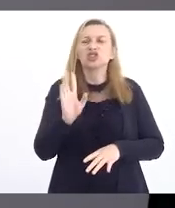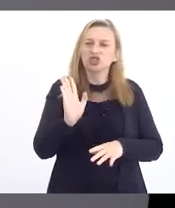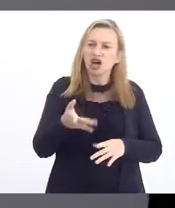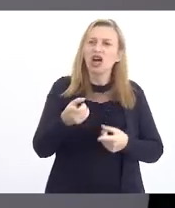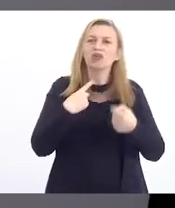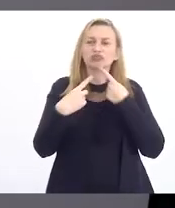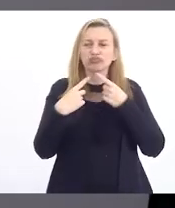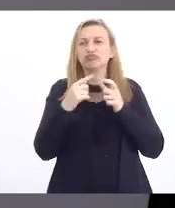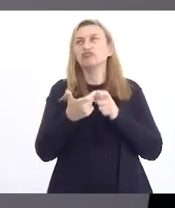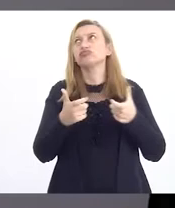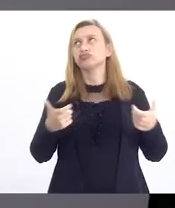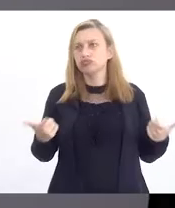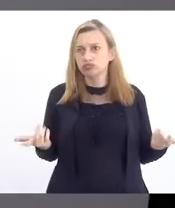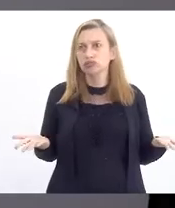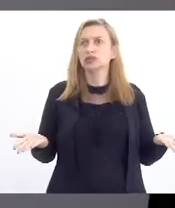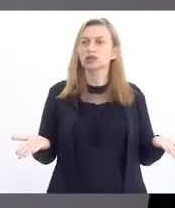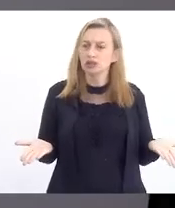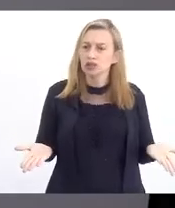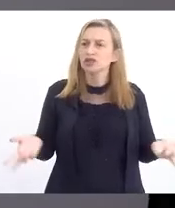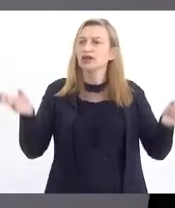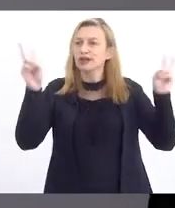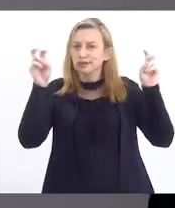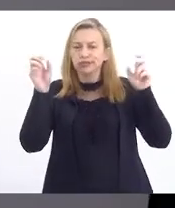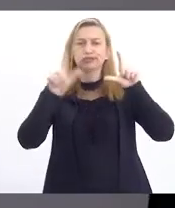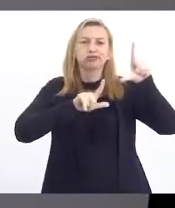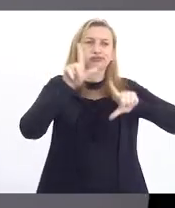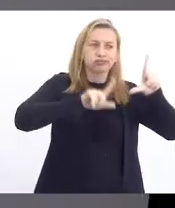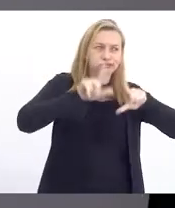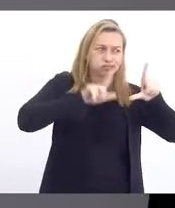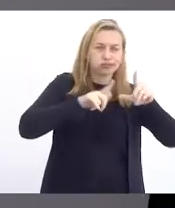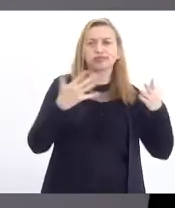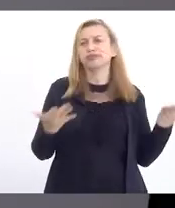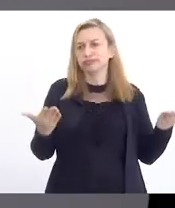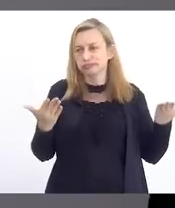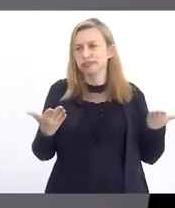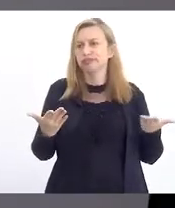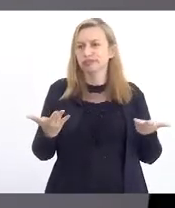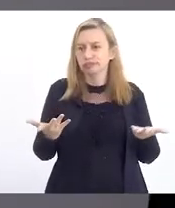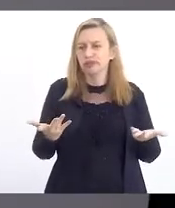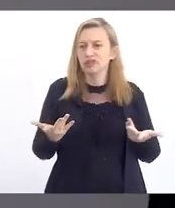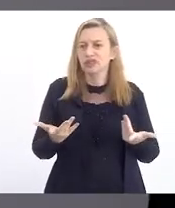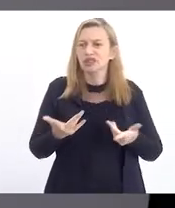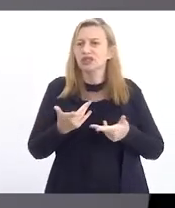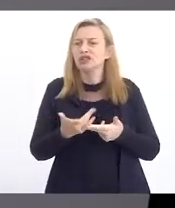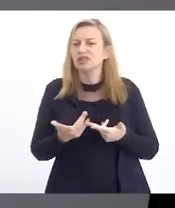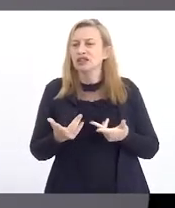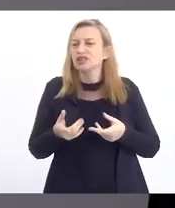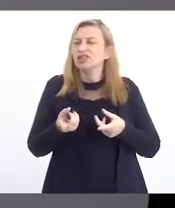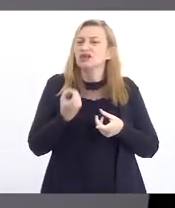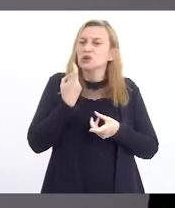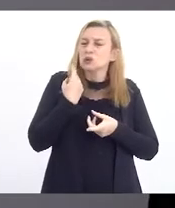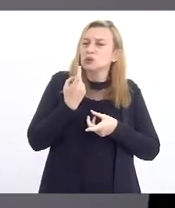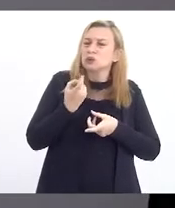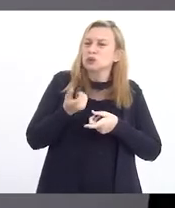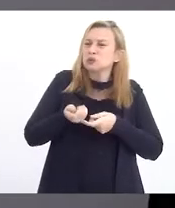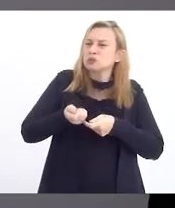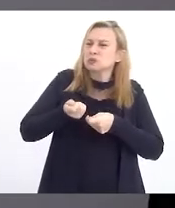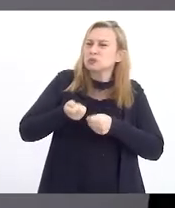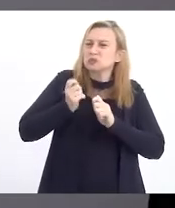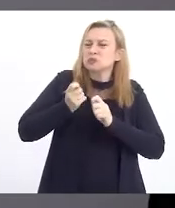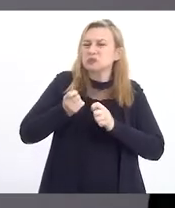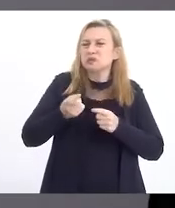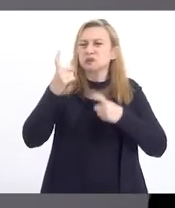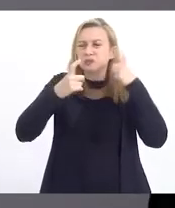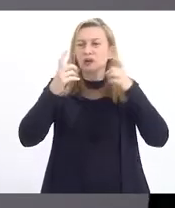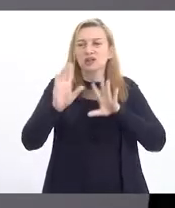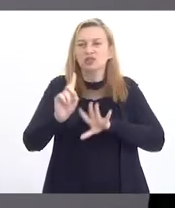discutido, até no noticiário de TV, do alagamento que poderia causar, o transtorno para os pescadores, por que eu entendo só que, agora? Não